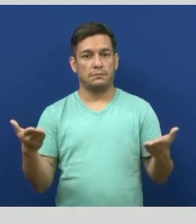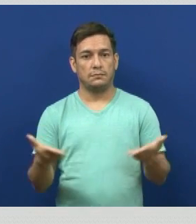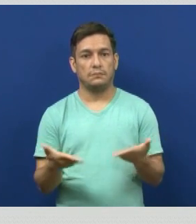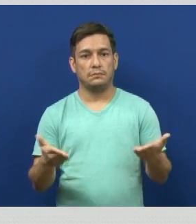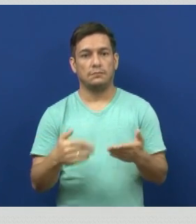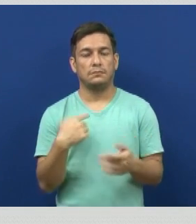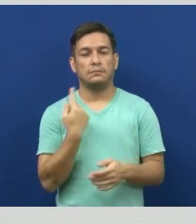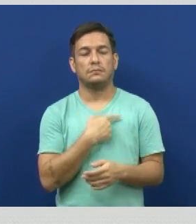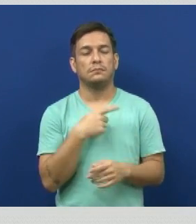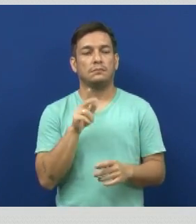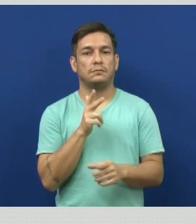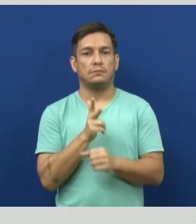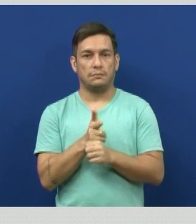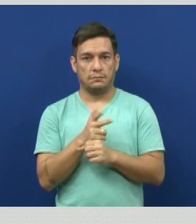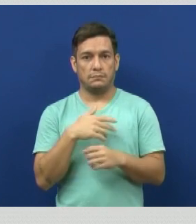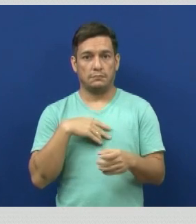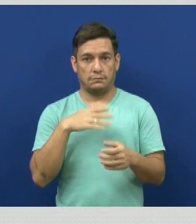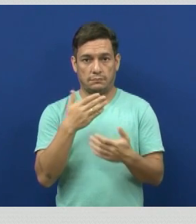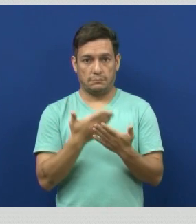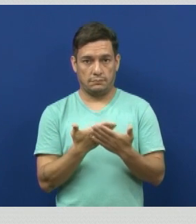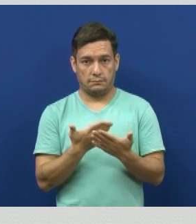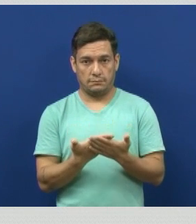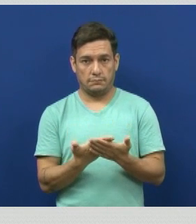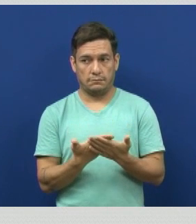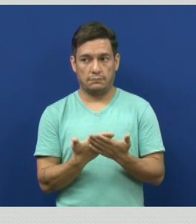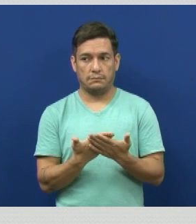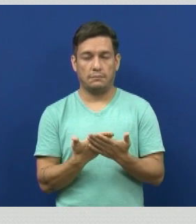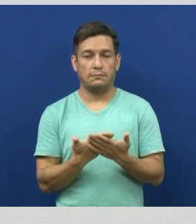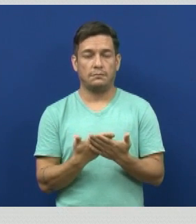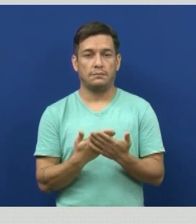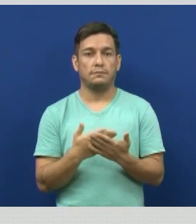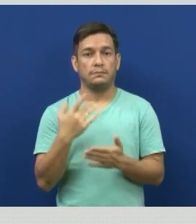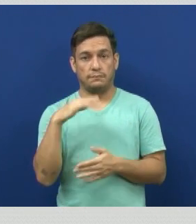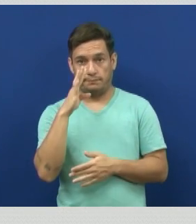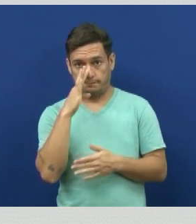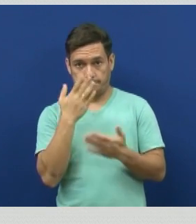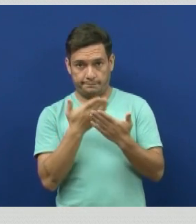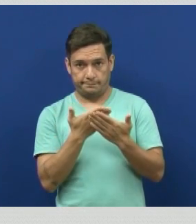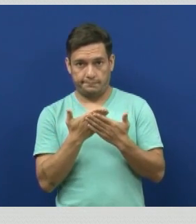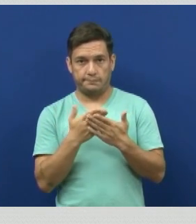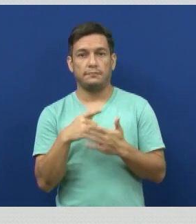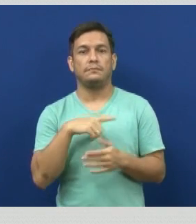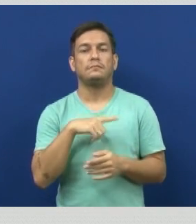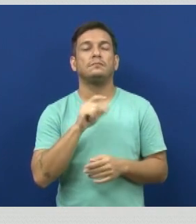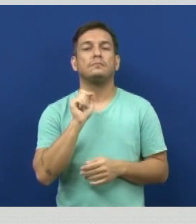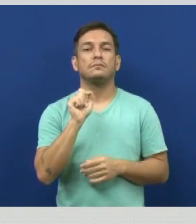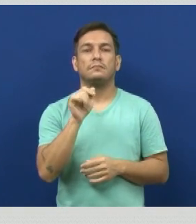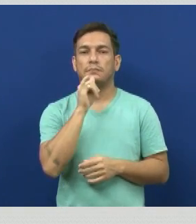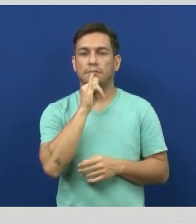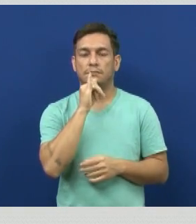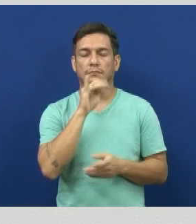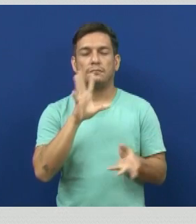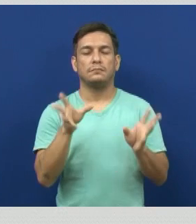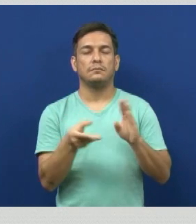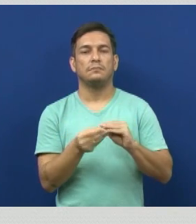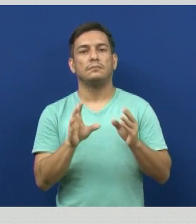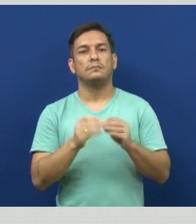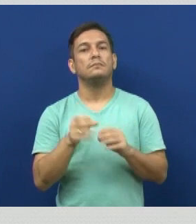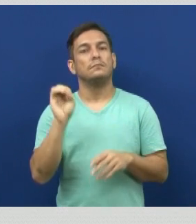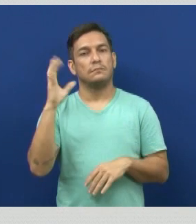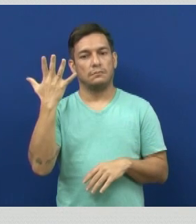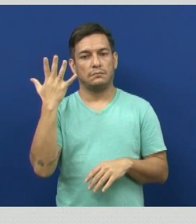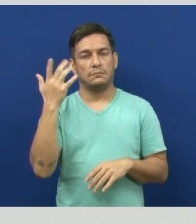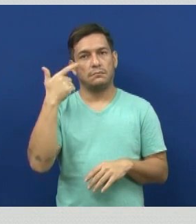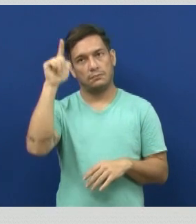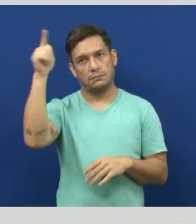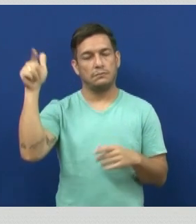enquanto estamos aqui gravando nossa aula, assistindo nossa aula, nós temos, por exemplo, transformações ocorrendo